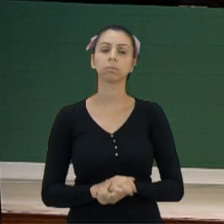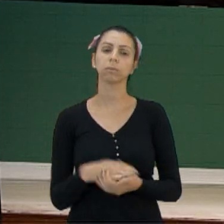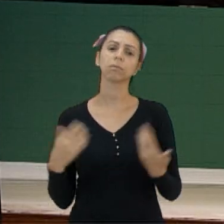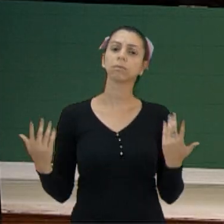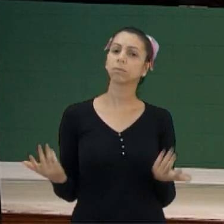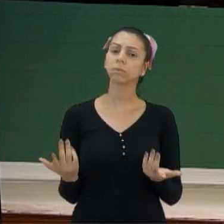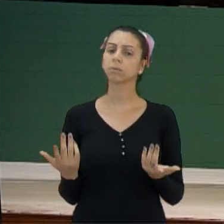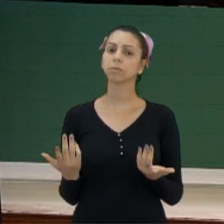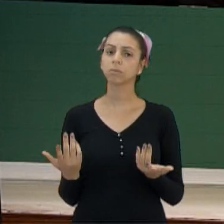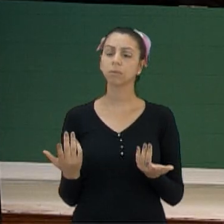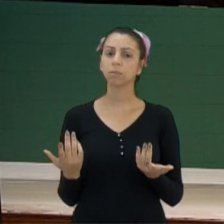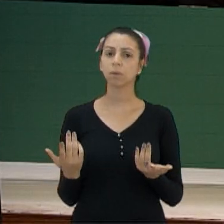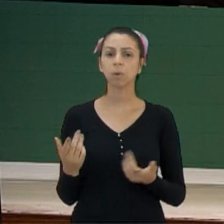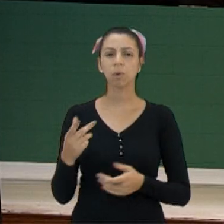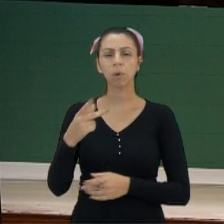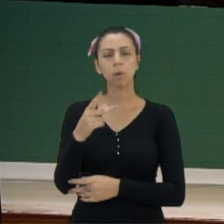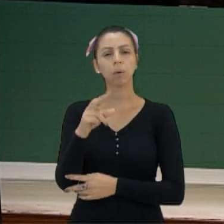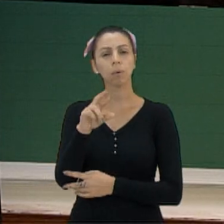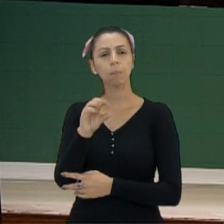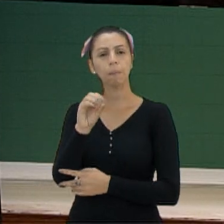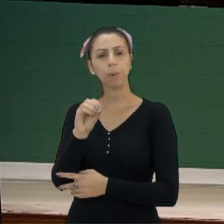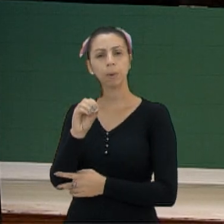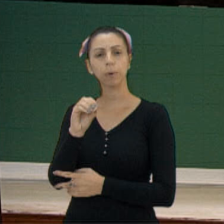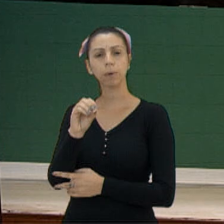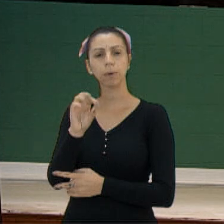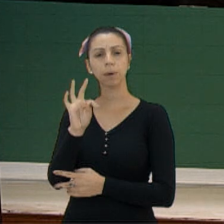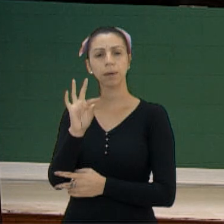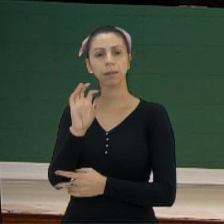guerra para o protestantismo, tá?